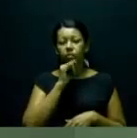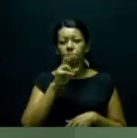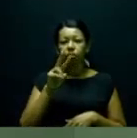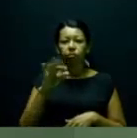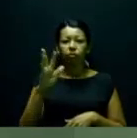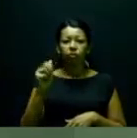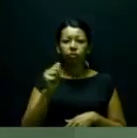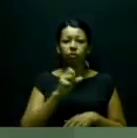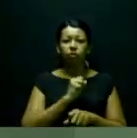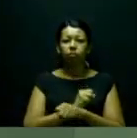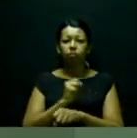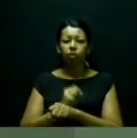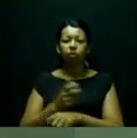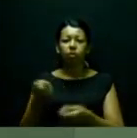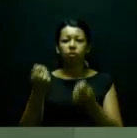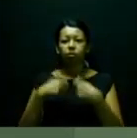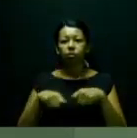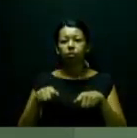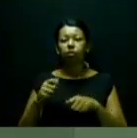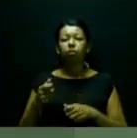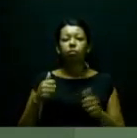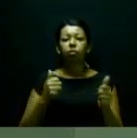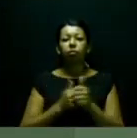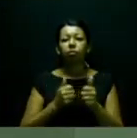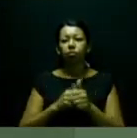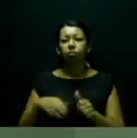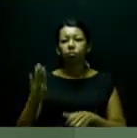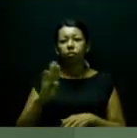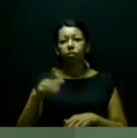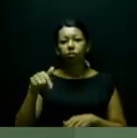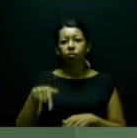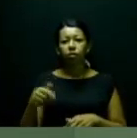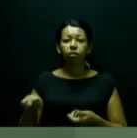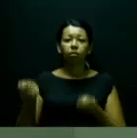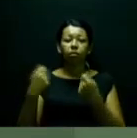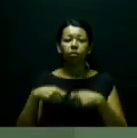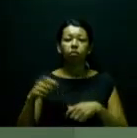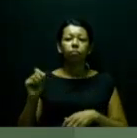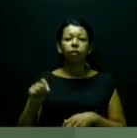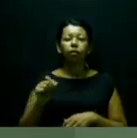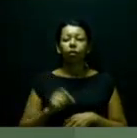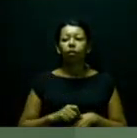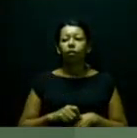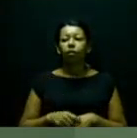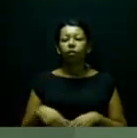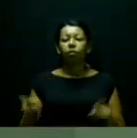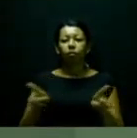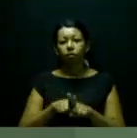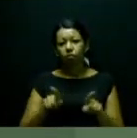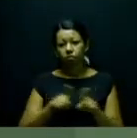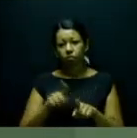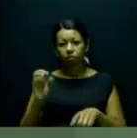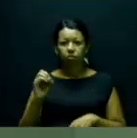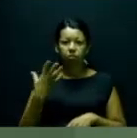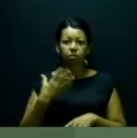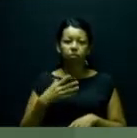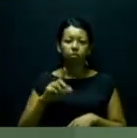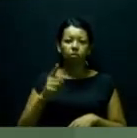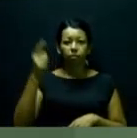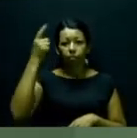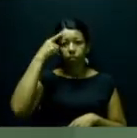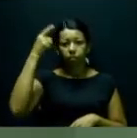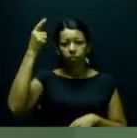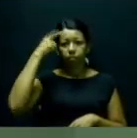Esperança, trazer para o centro, dos bairros Boção 7, 8 e 9, trazer para o centro. E é assim que está acontecendo. Não pensou